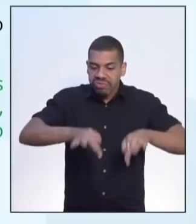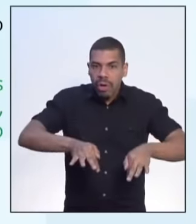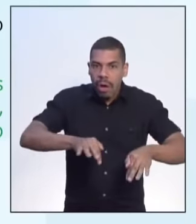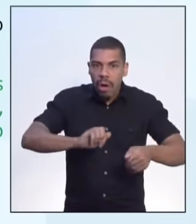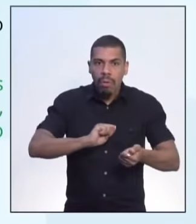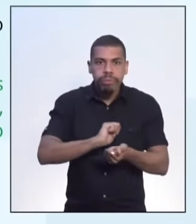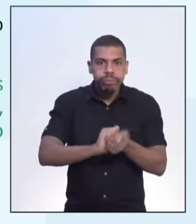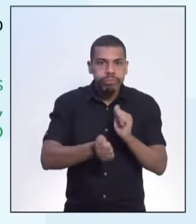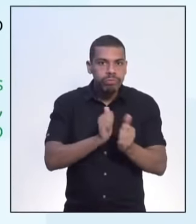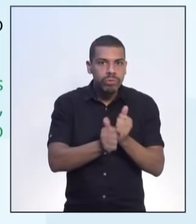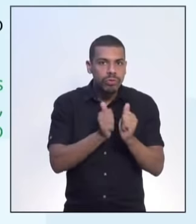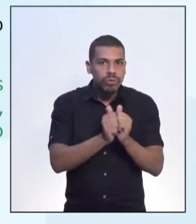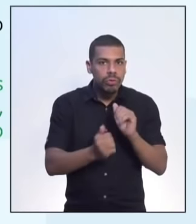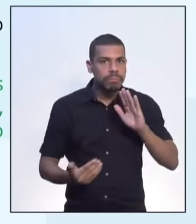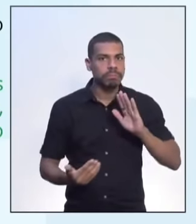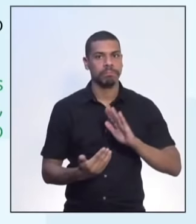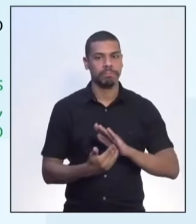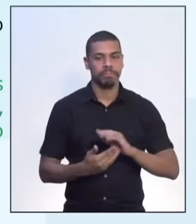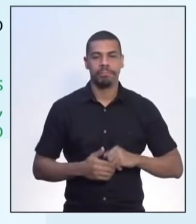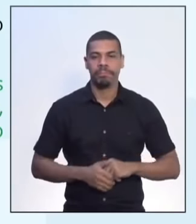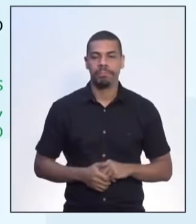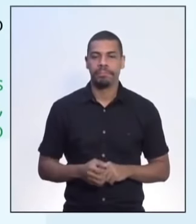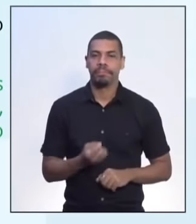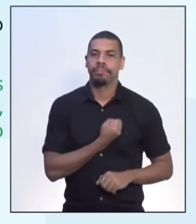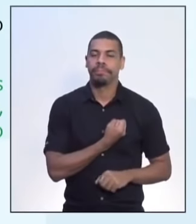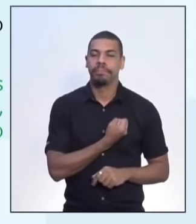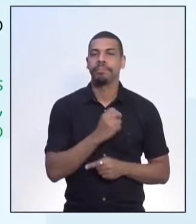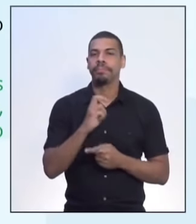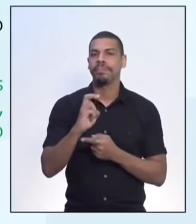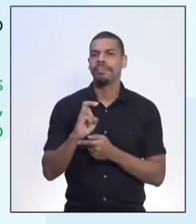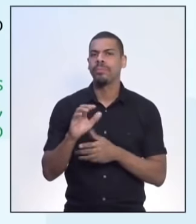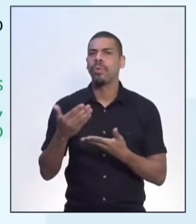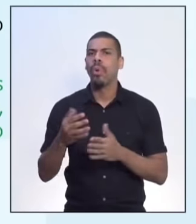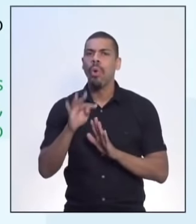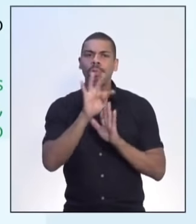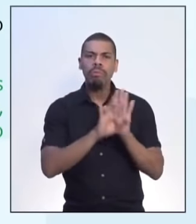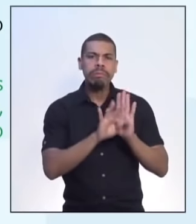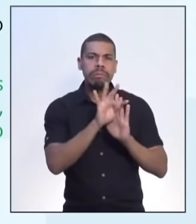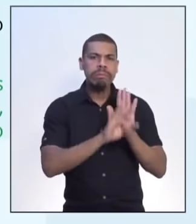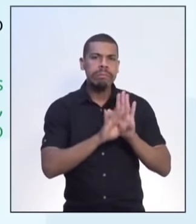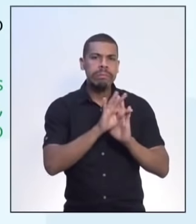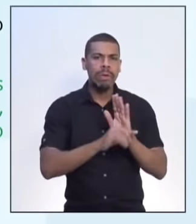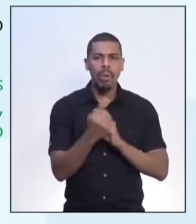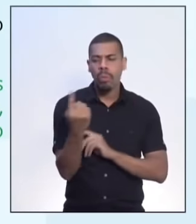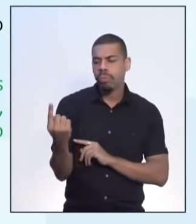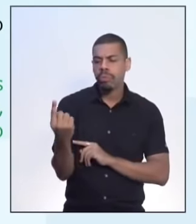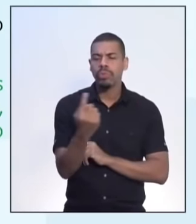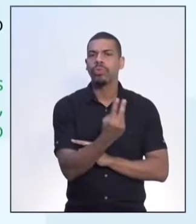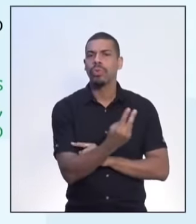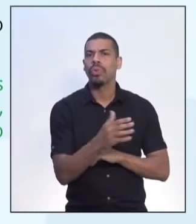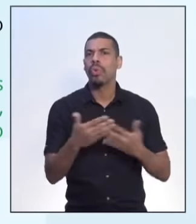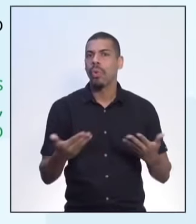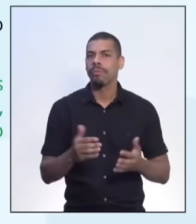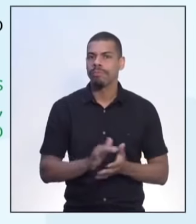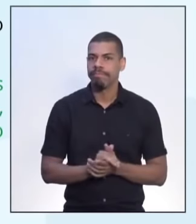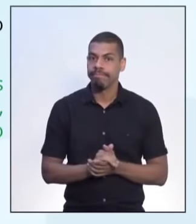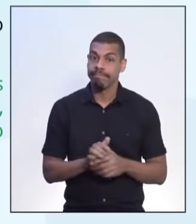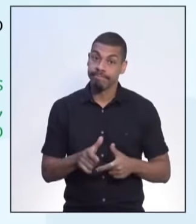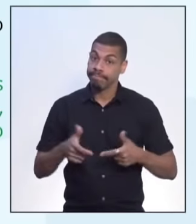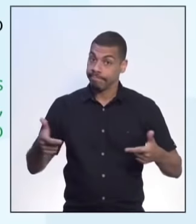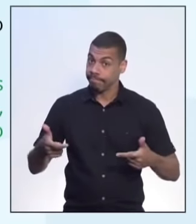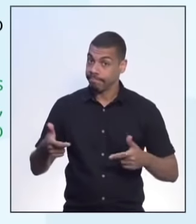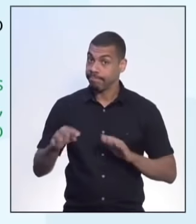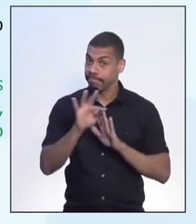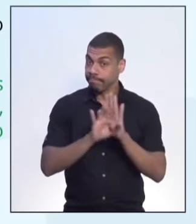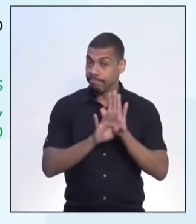Parabéns, vocês lembraram? E a 5, em qual dos dois textos percebe-se maior envolvimento da autora? Muitos colocaram que foi o texto 2, mas